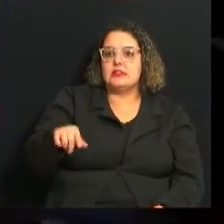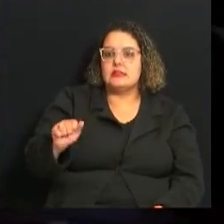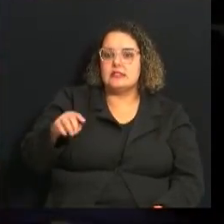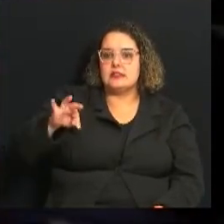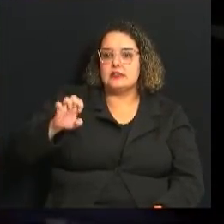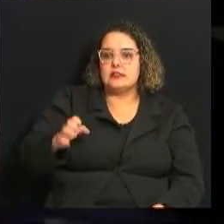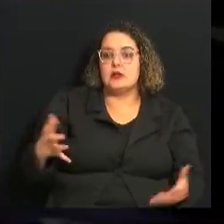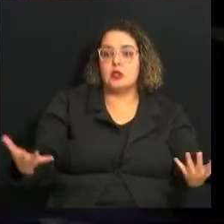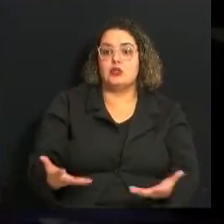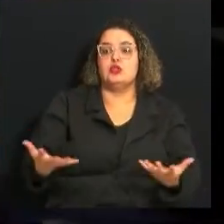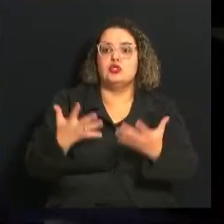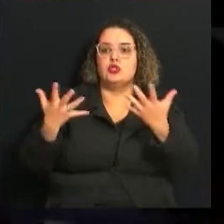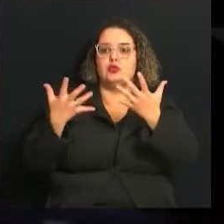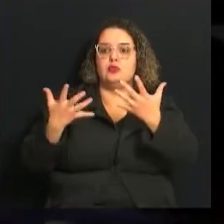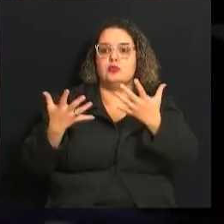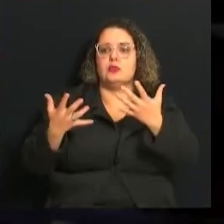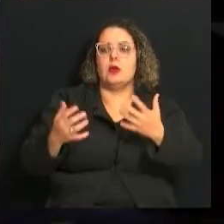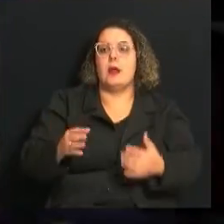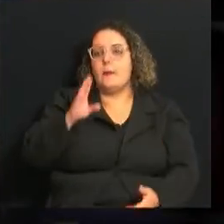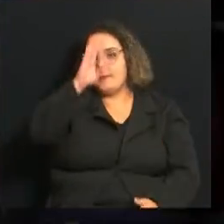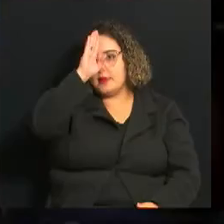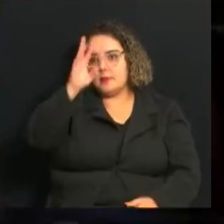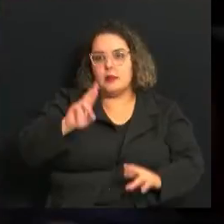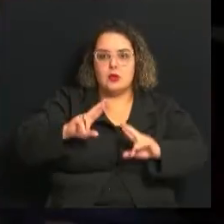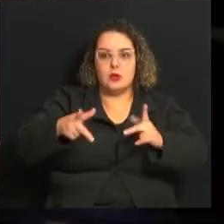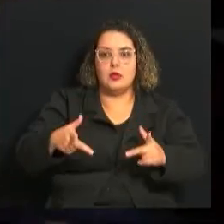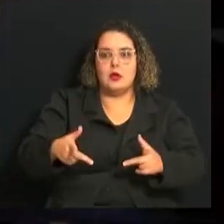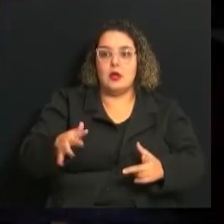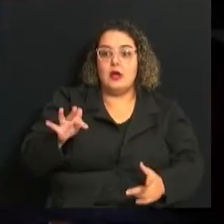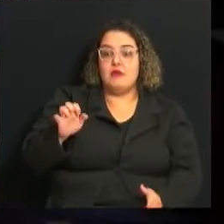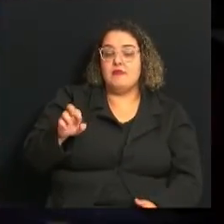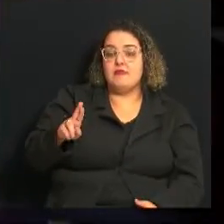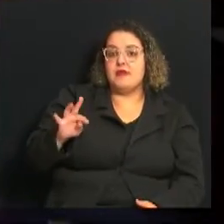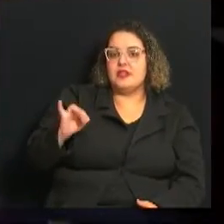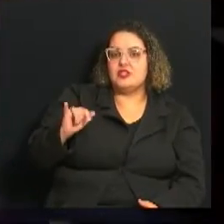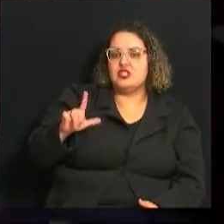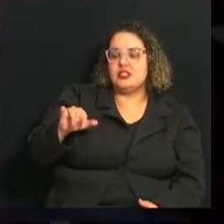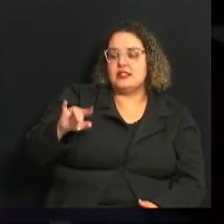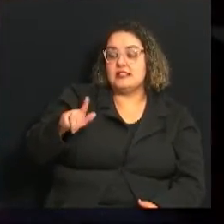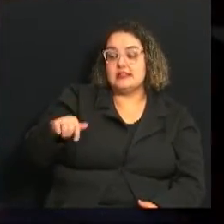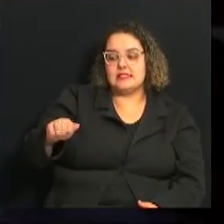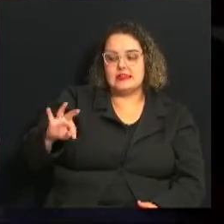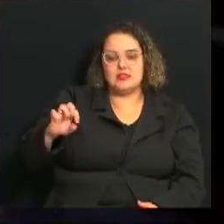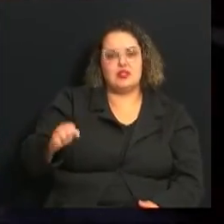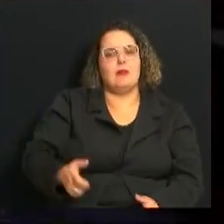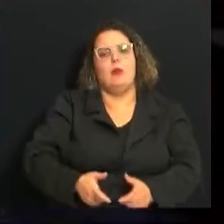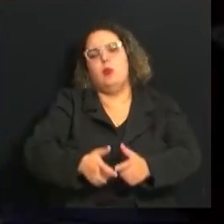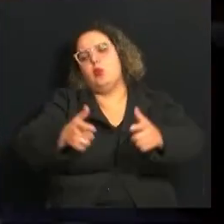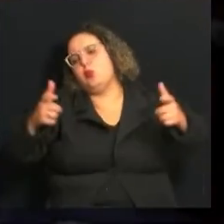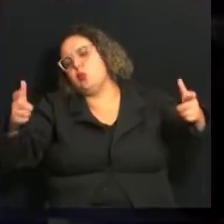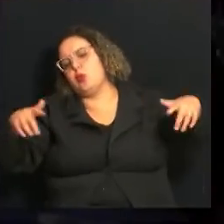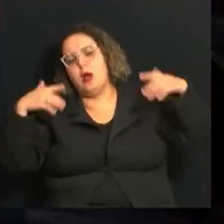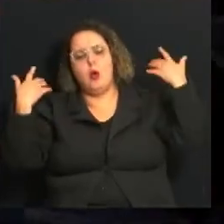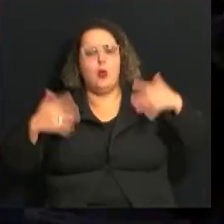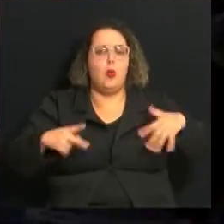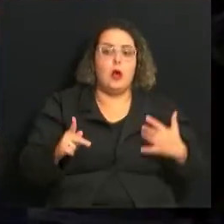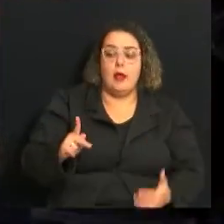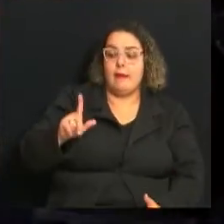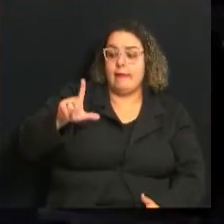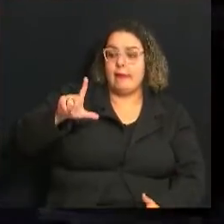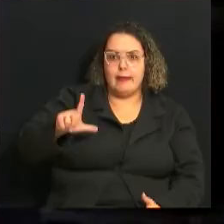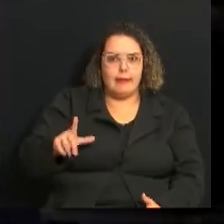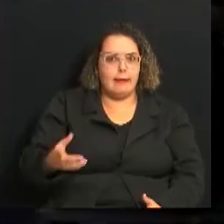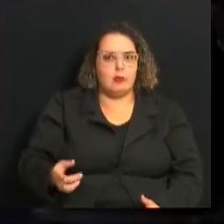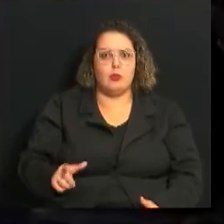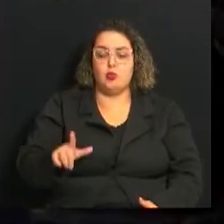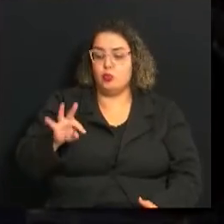principal diferença quando você compara com fertilizante é que fertilizante se aplica a quantidades altas, toneladas, quilos, litros de produto.